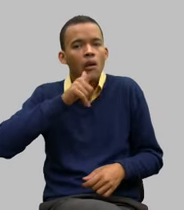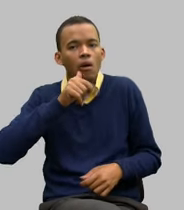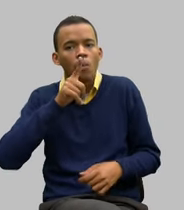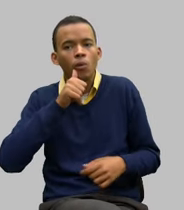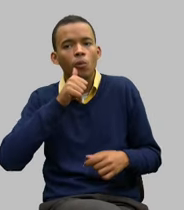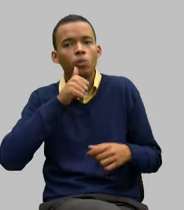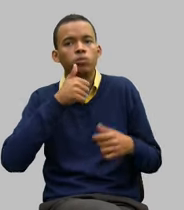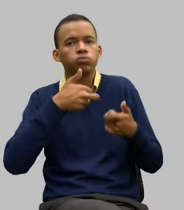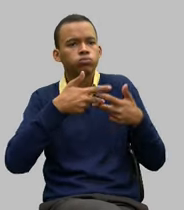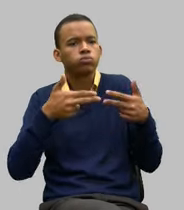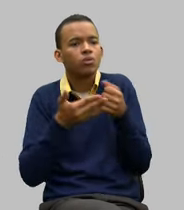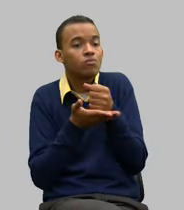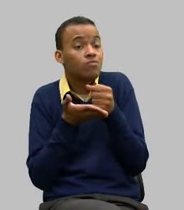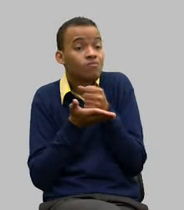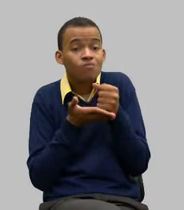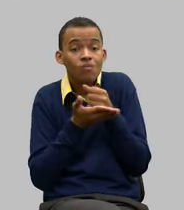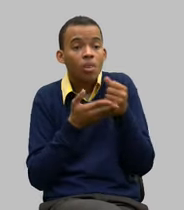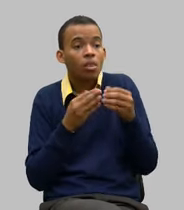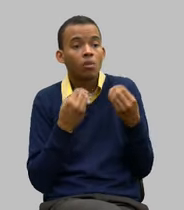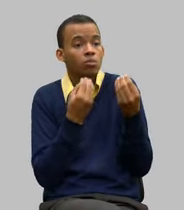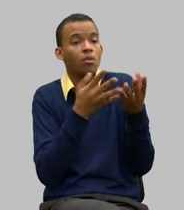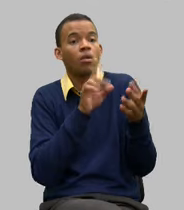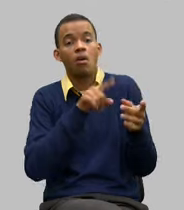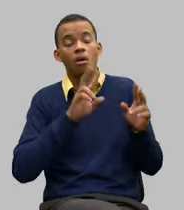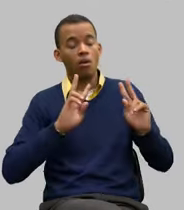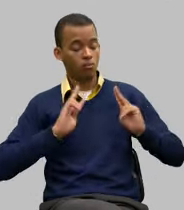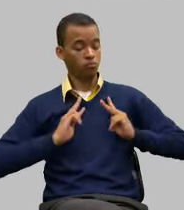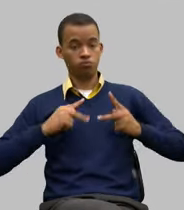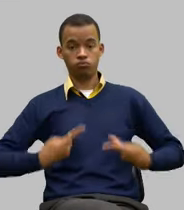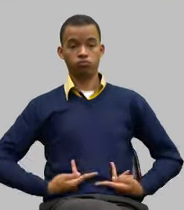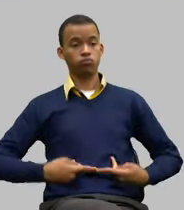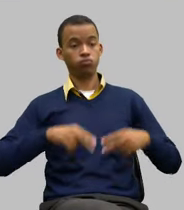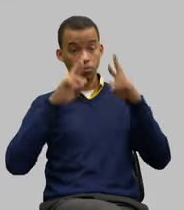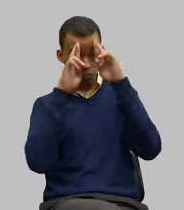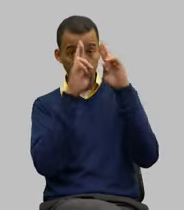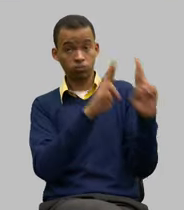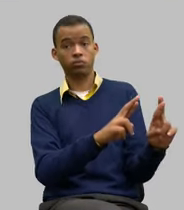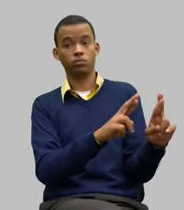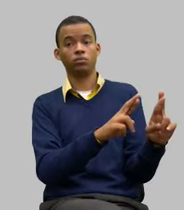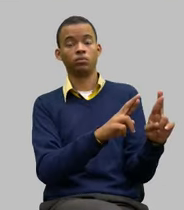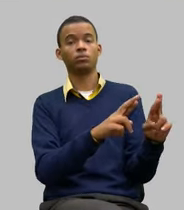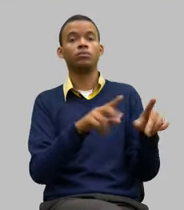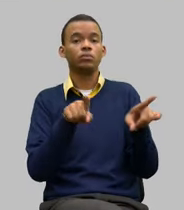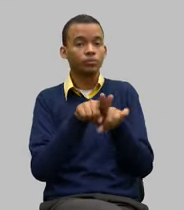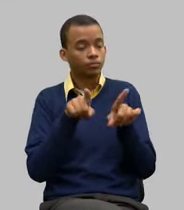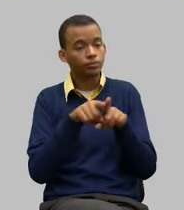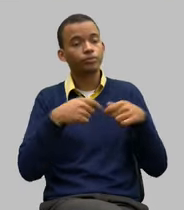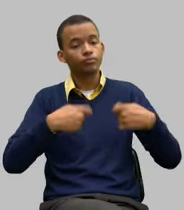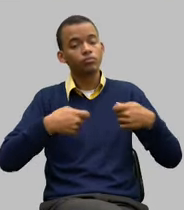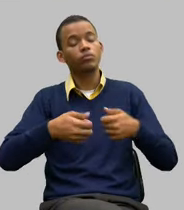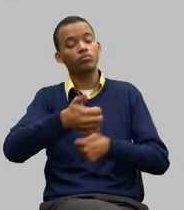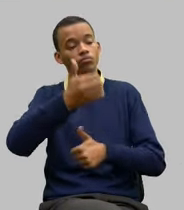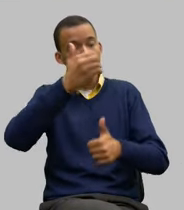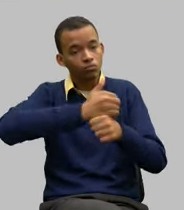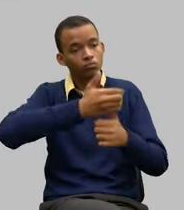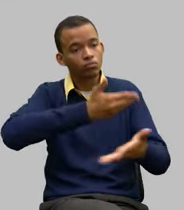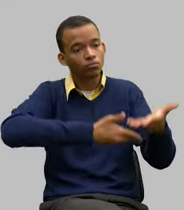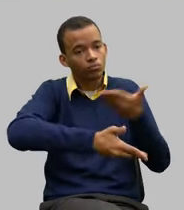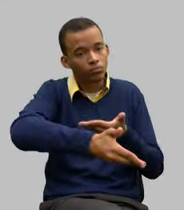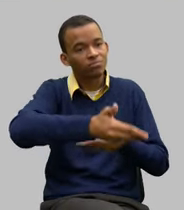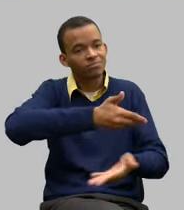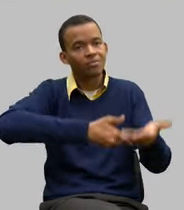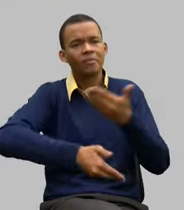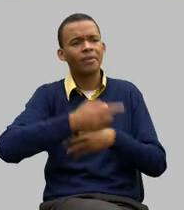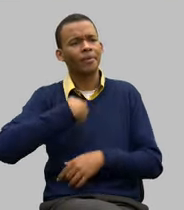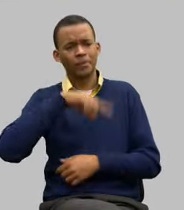mínimo de dignidade e que ele seja e que ele tenha o revezamento como é que eu mando um cara ficar